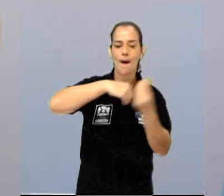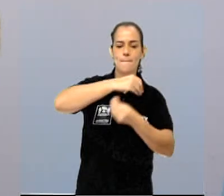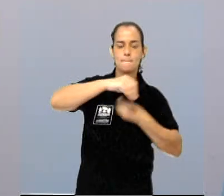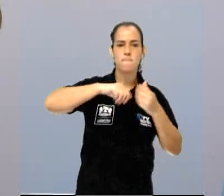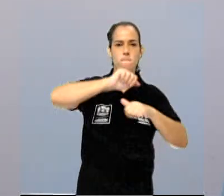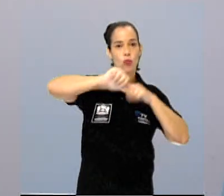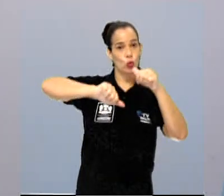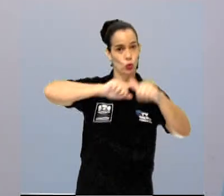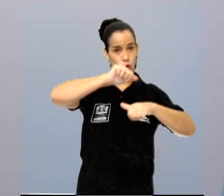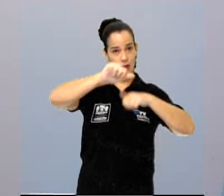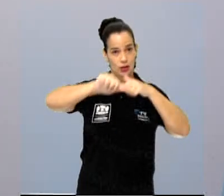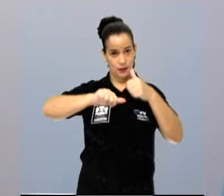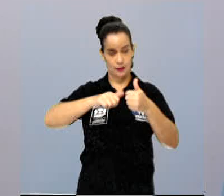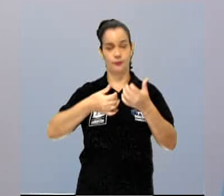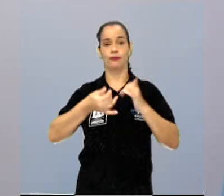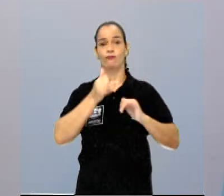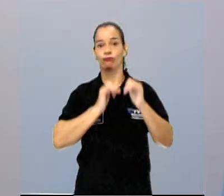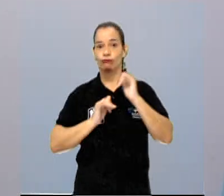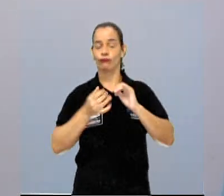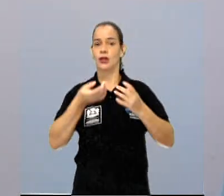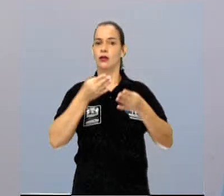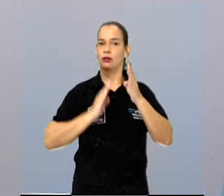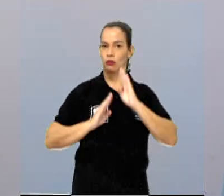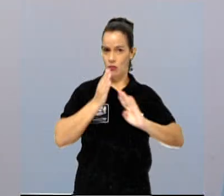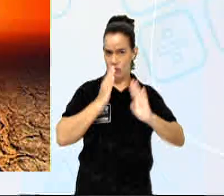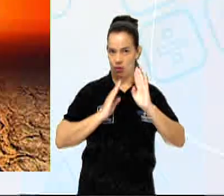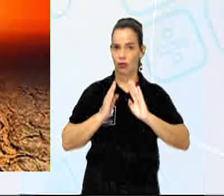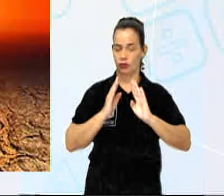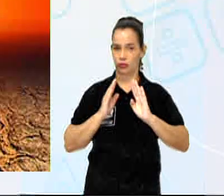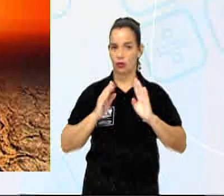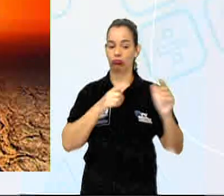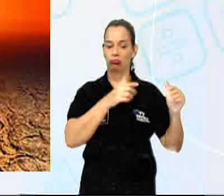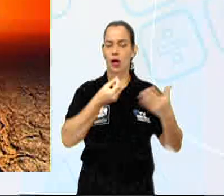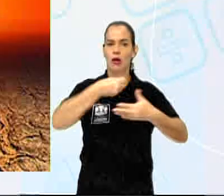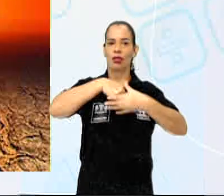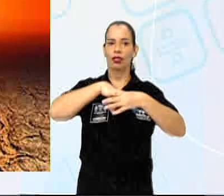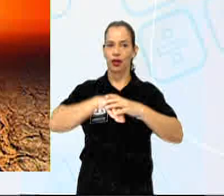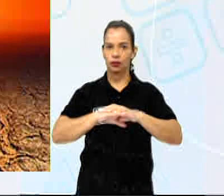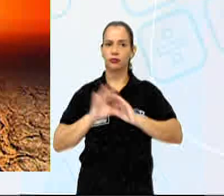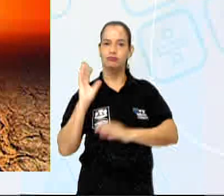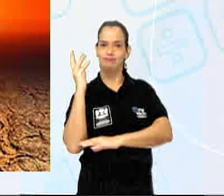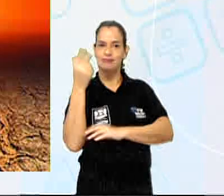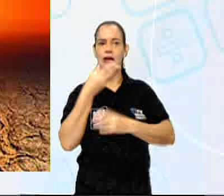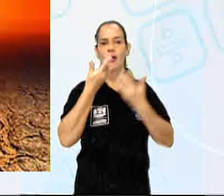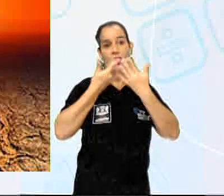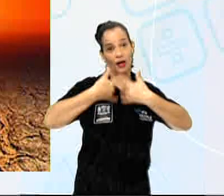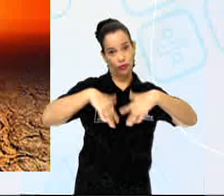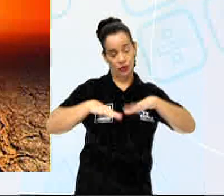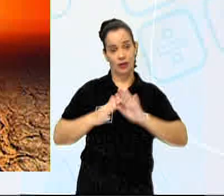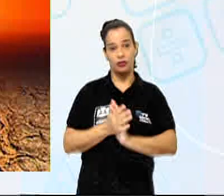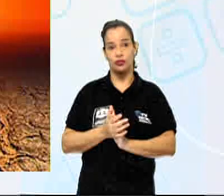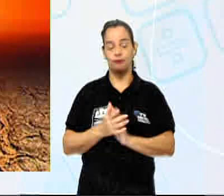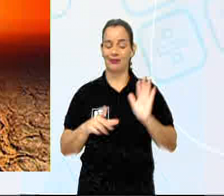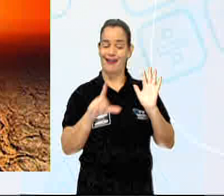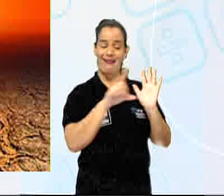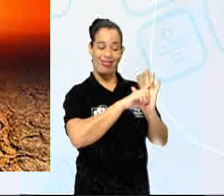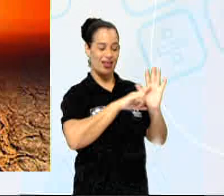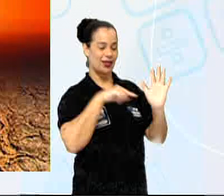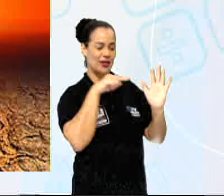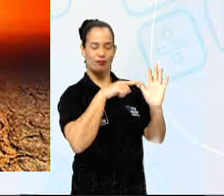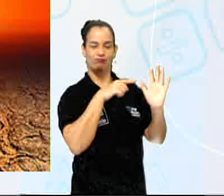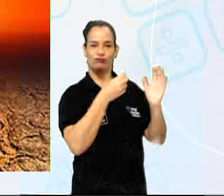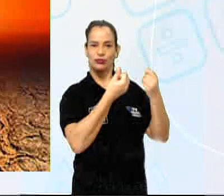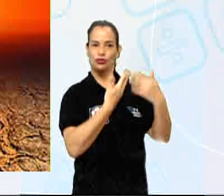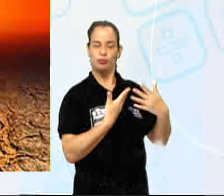física, química ou biológica, dentro dos ambientes naturais. A lei não deixa muito claro se essas alterações elas